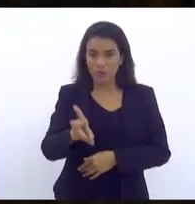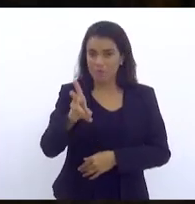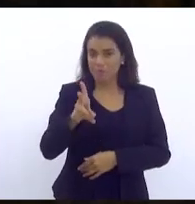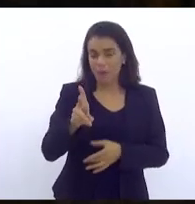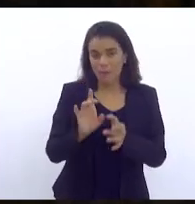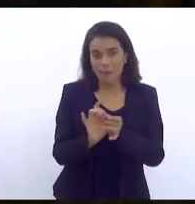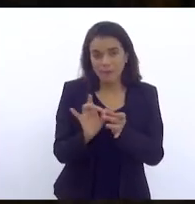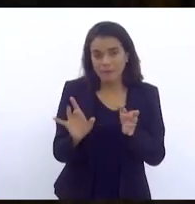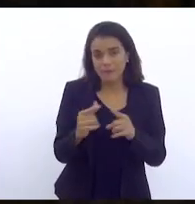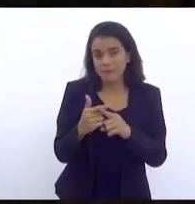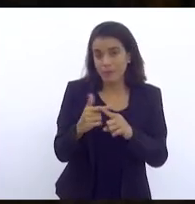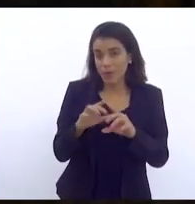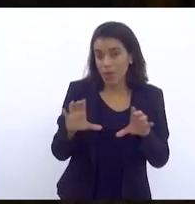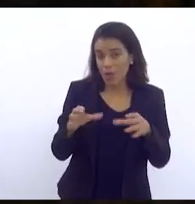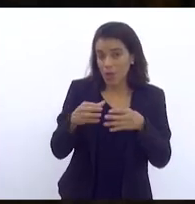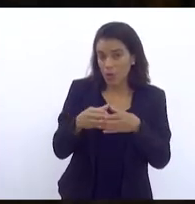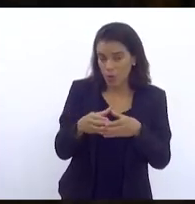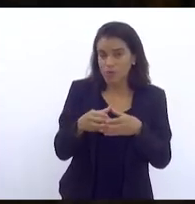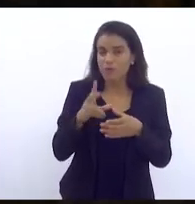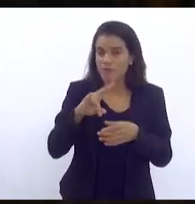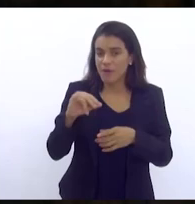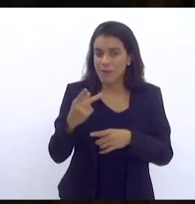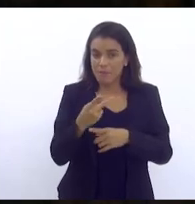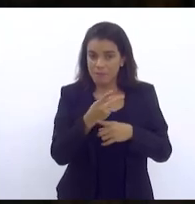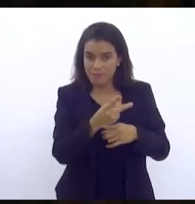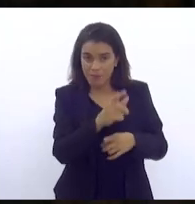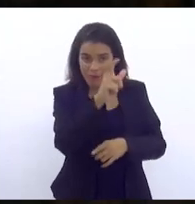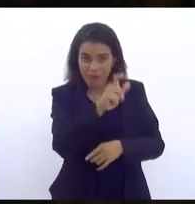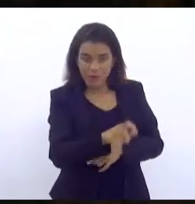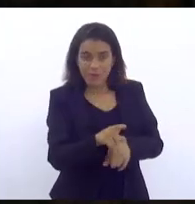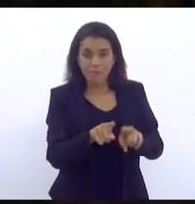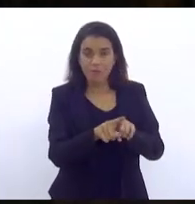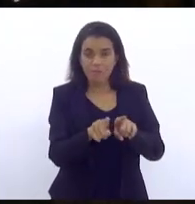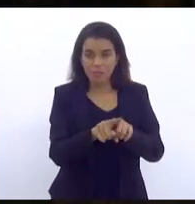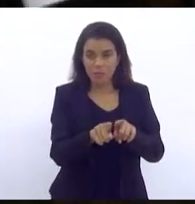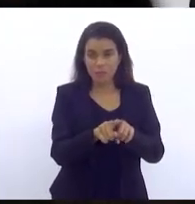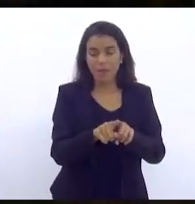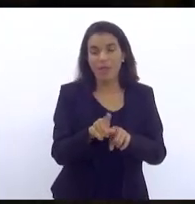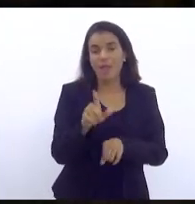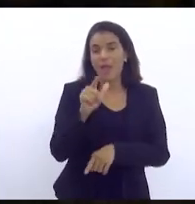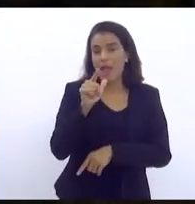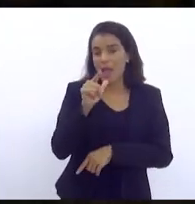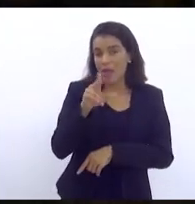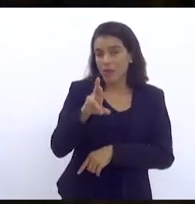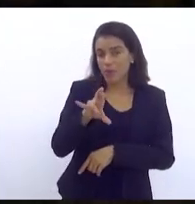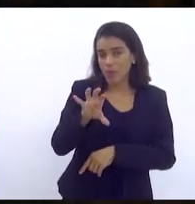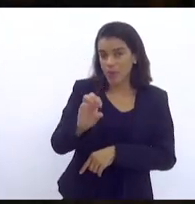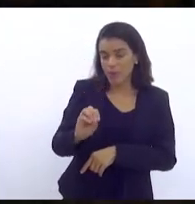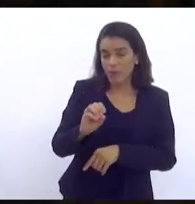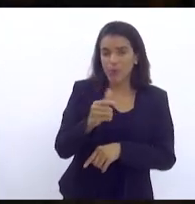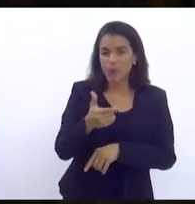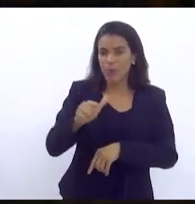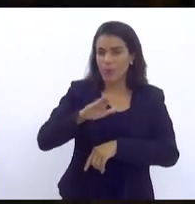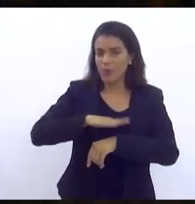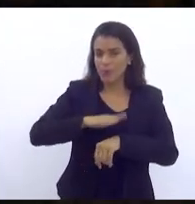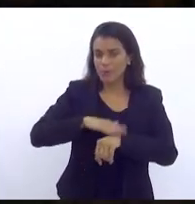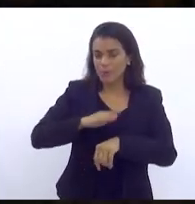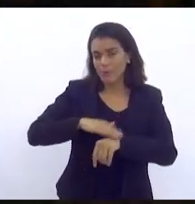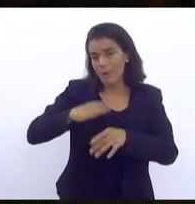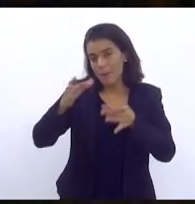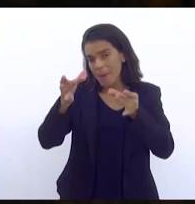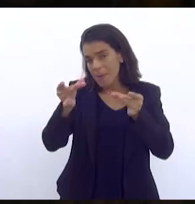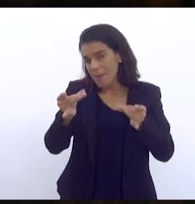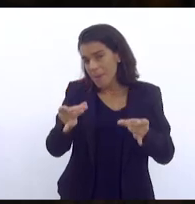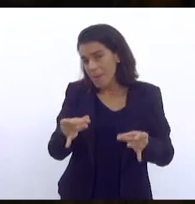certamente essa comissão o procurará Não só você mas a águas do rio em outros momentos até para esmiuçar os